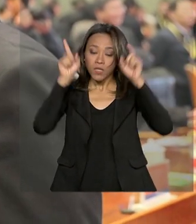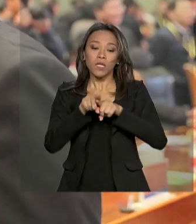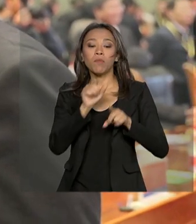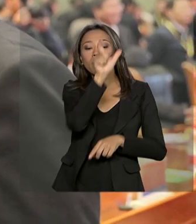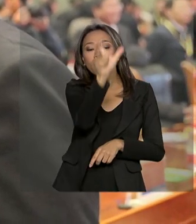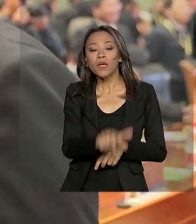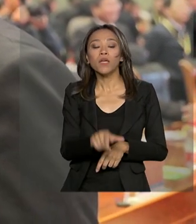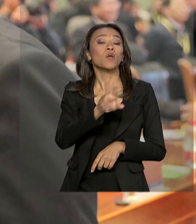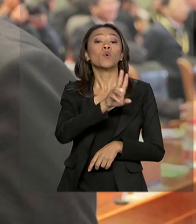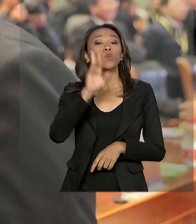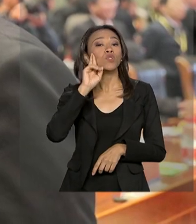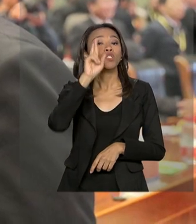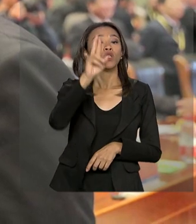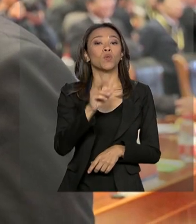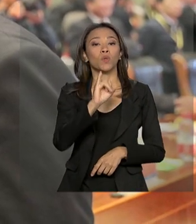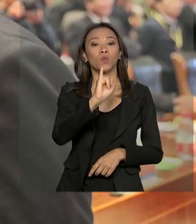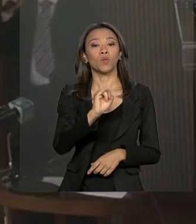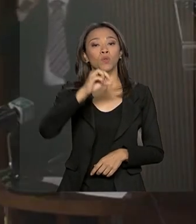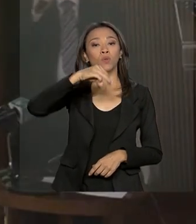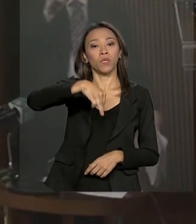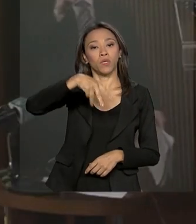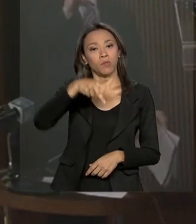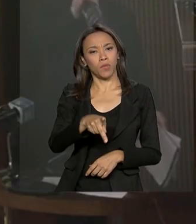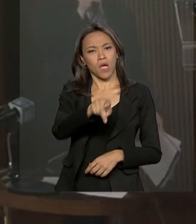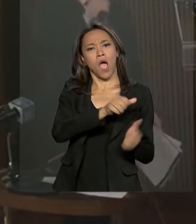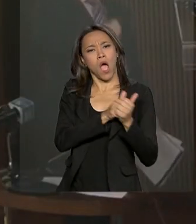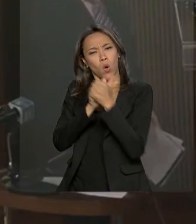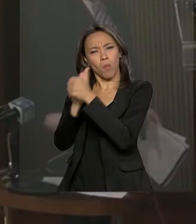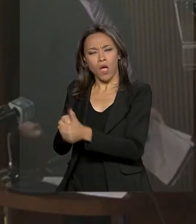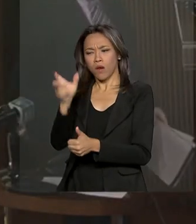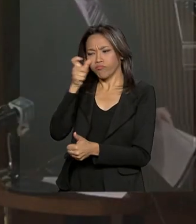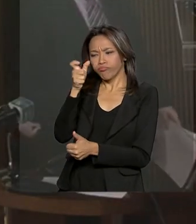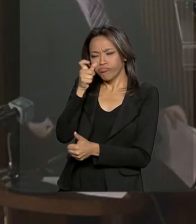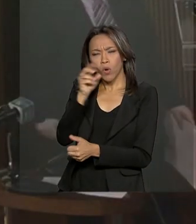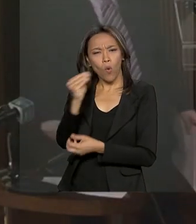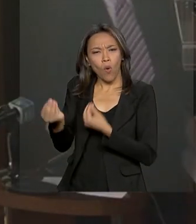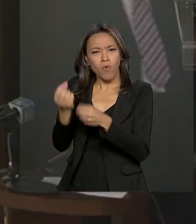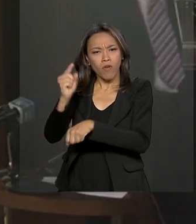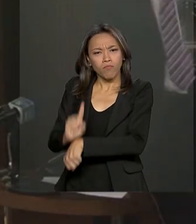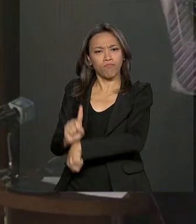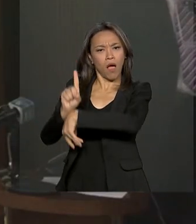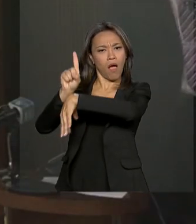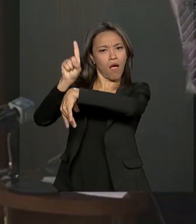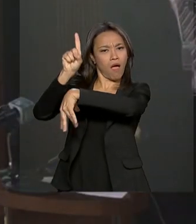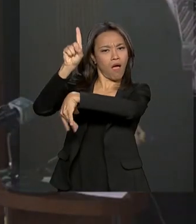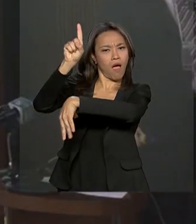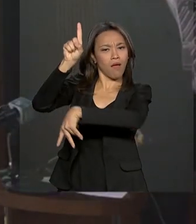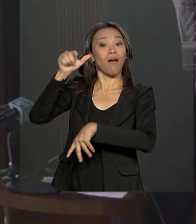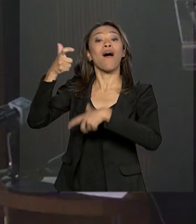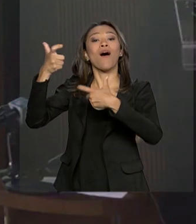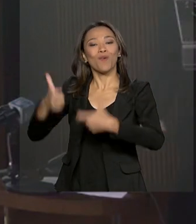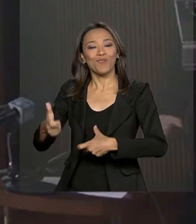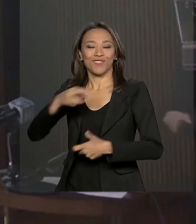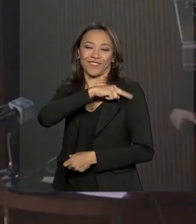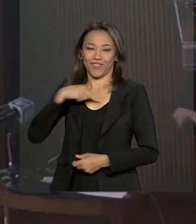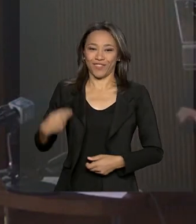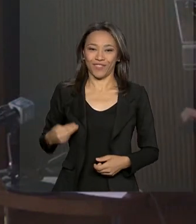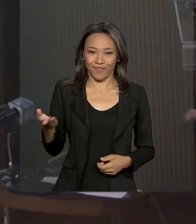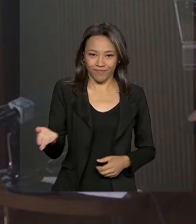diretor do INPE, Darkton Damião, acompanharam todo o processo de lançamento direto da China.